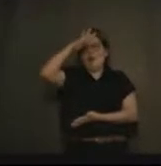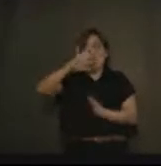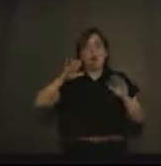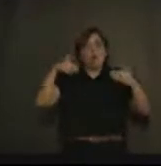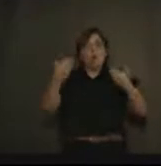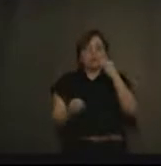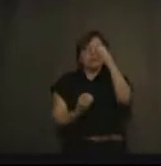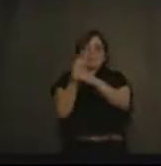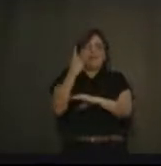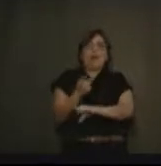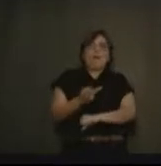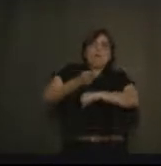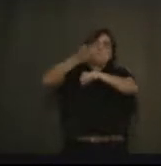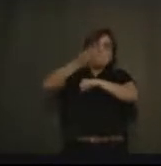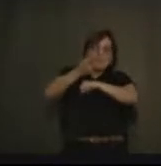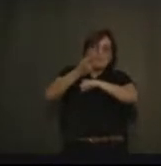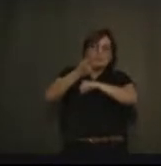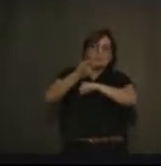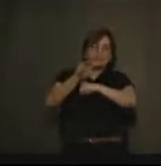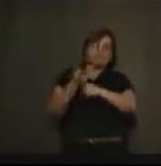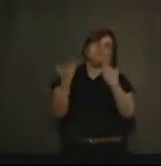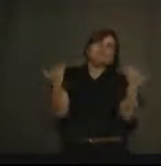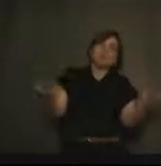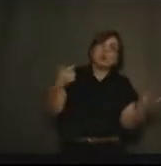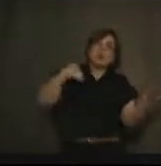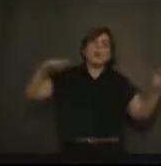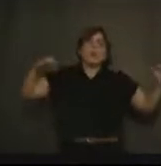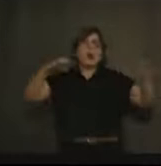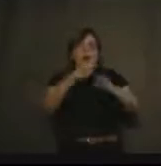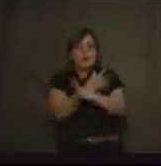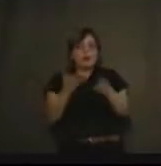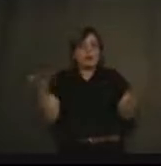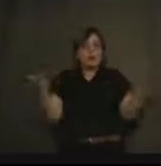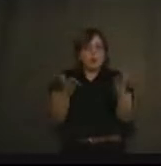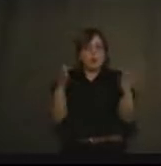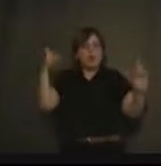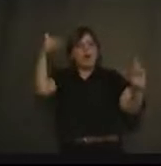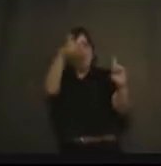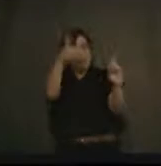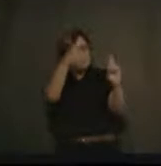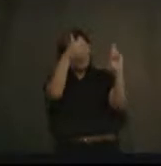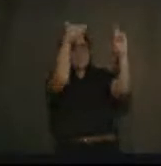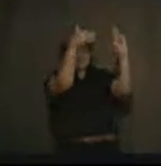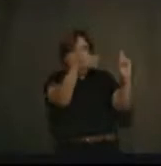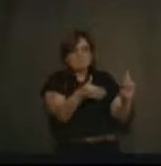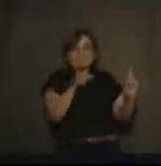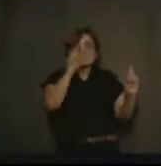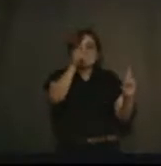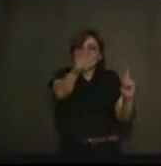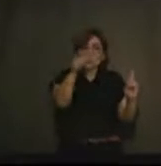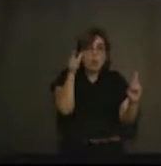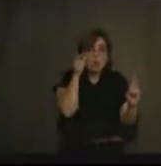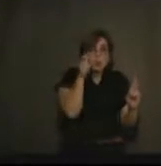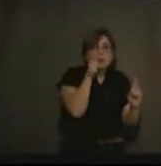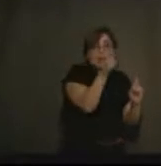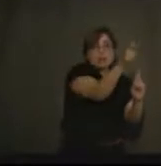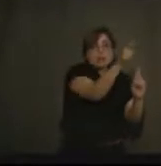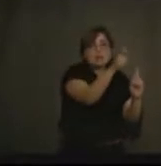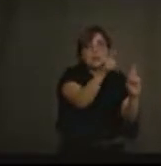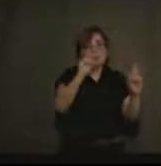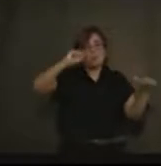criado. Então, eu termino aqui com algumas referências para quem estiver interessado em aprofundar mais essas